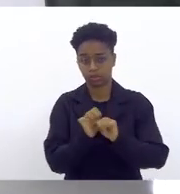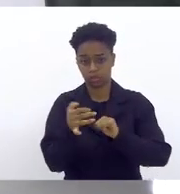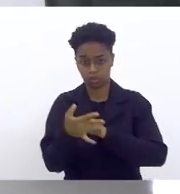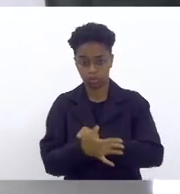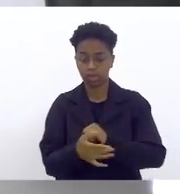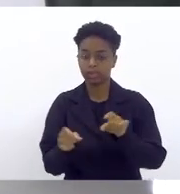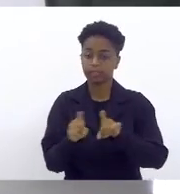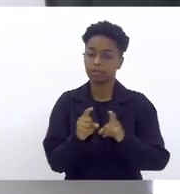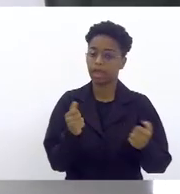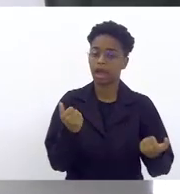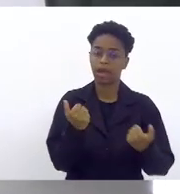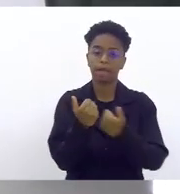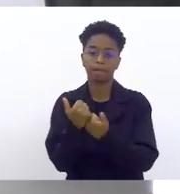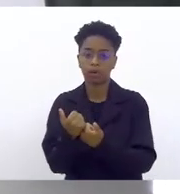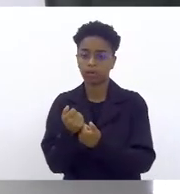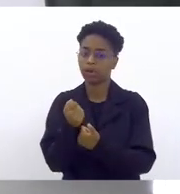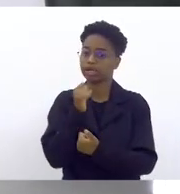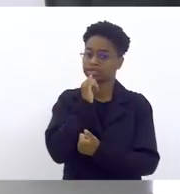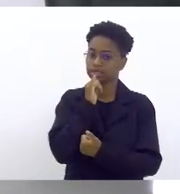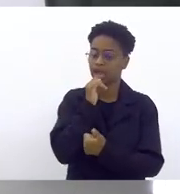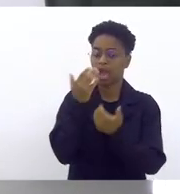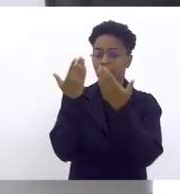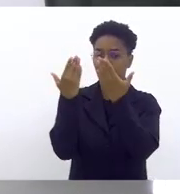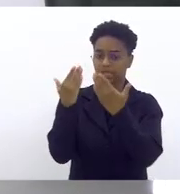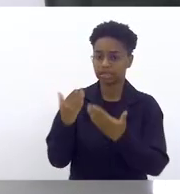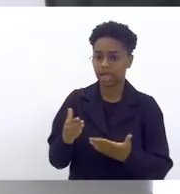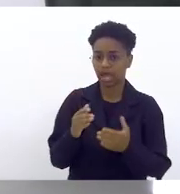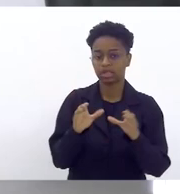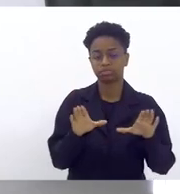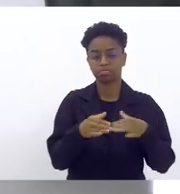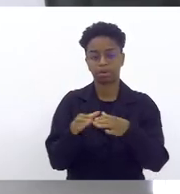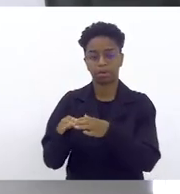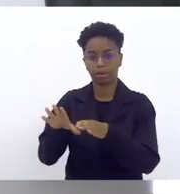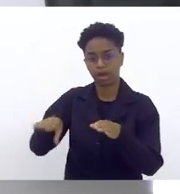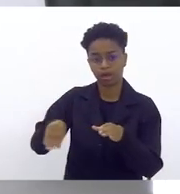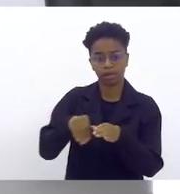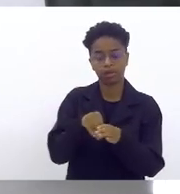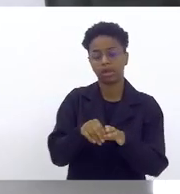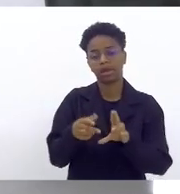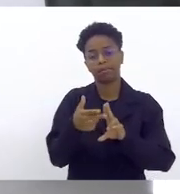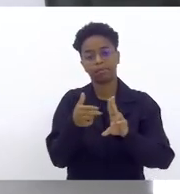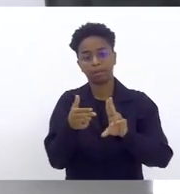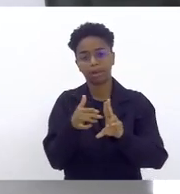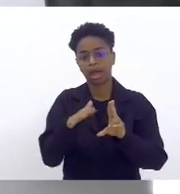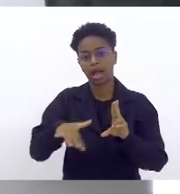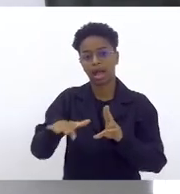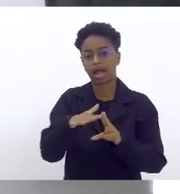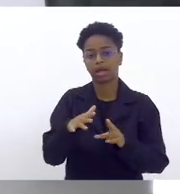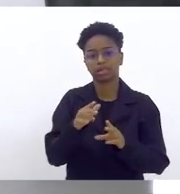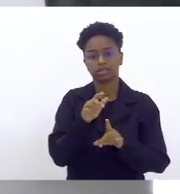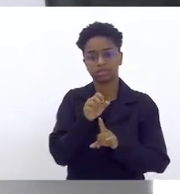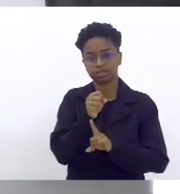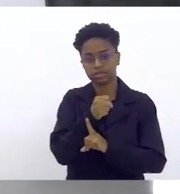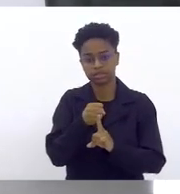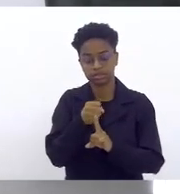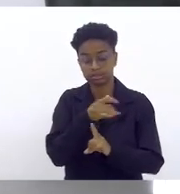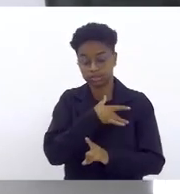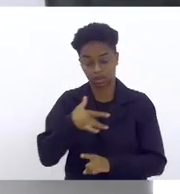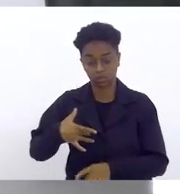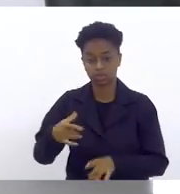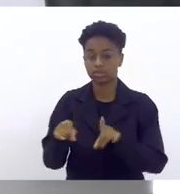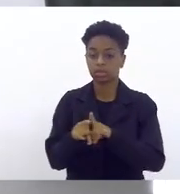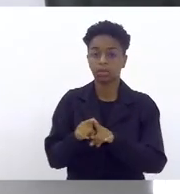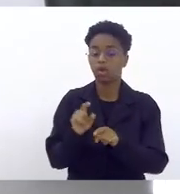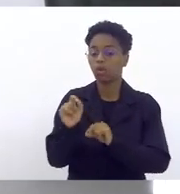na na análise do complexo industrial da Saúde de quais são né a matriz de insumos